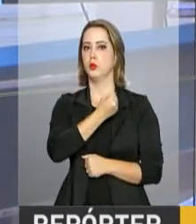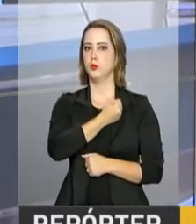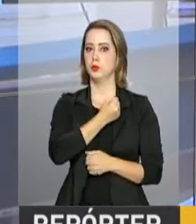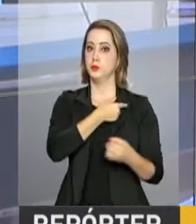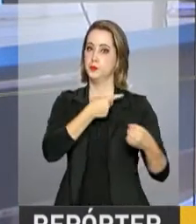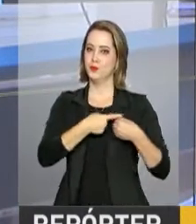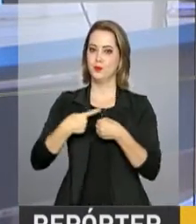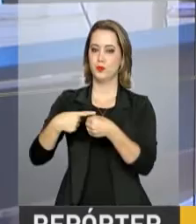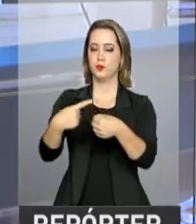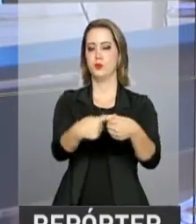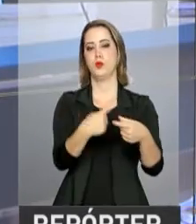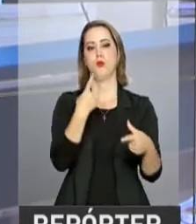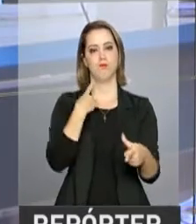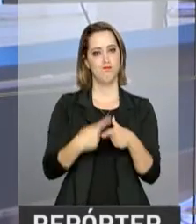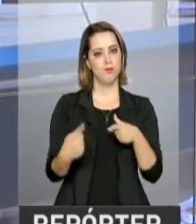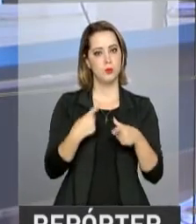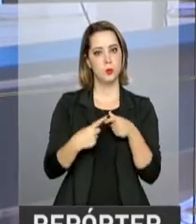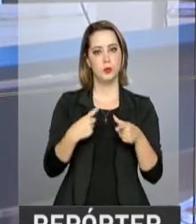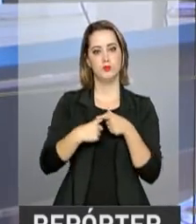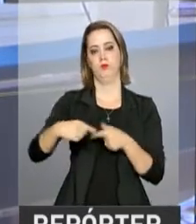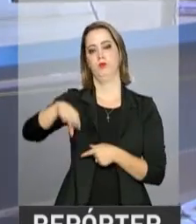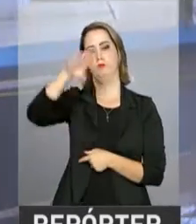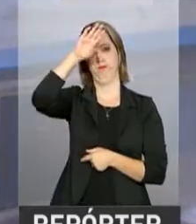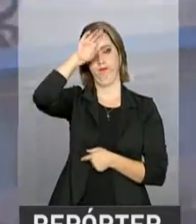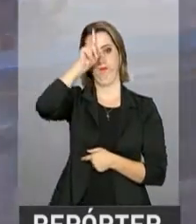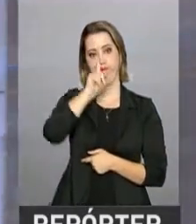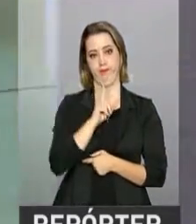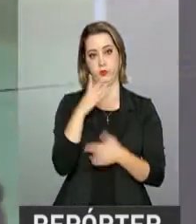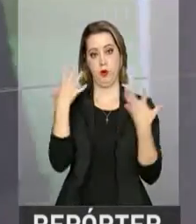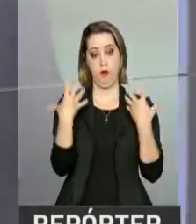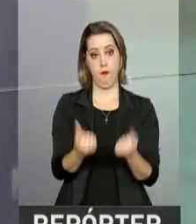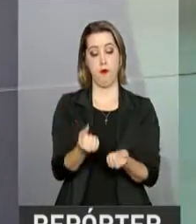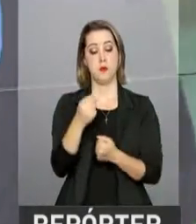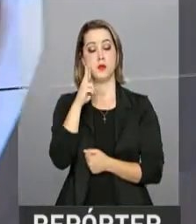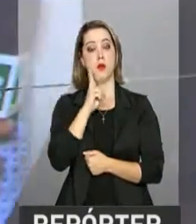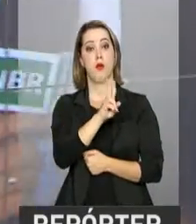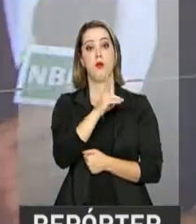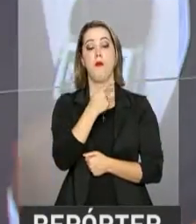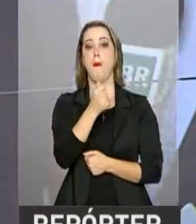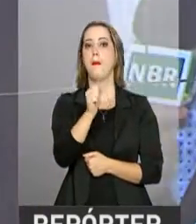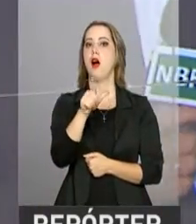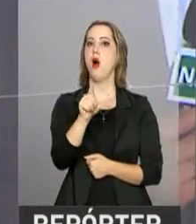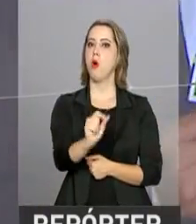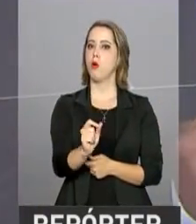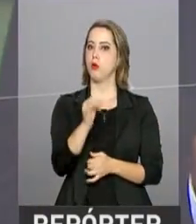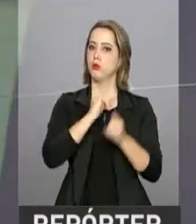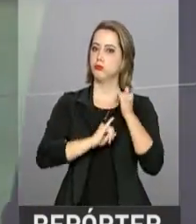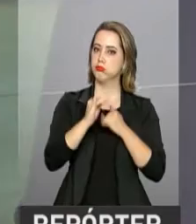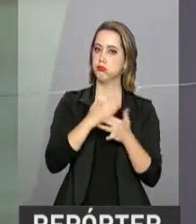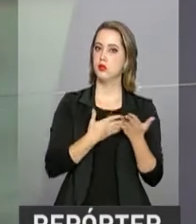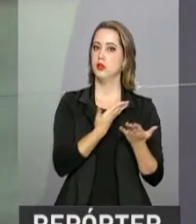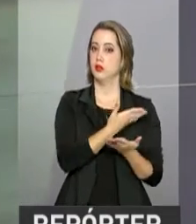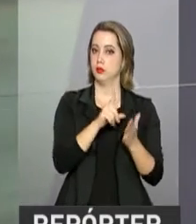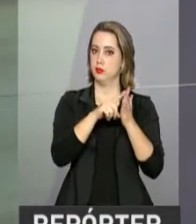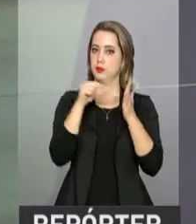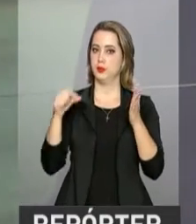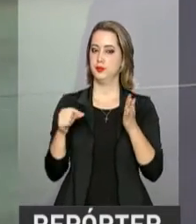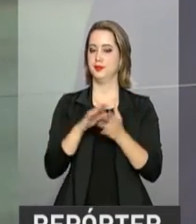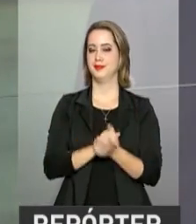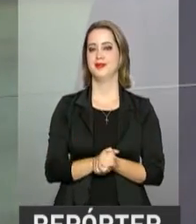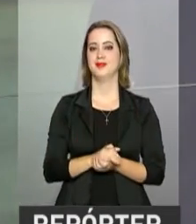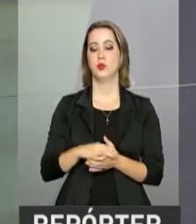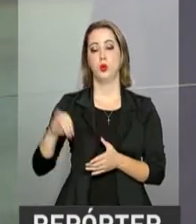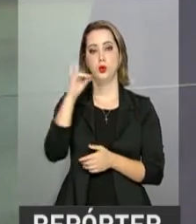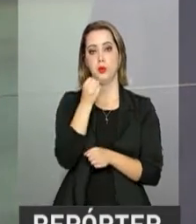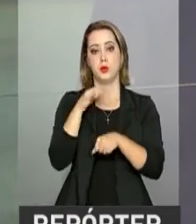de emergência por causa da febre amarela sobre isso nós vamos conversar com o repórter paulo la sálvia que está no palácio do planalto lá paulo boa